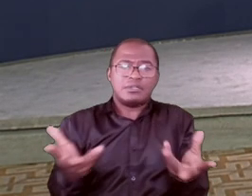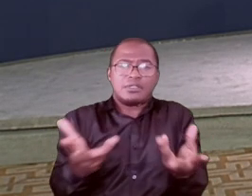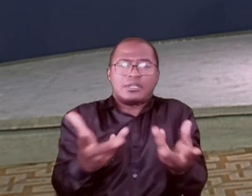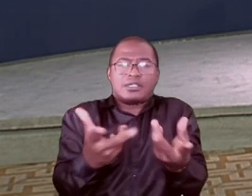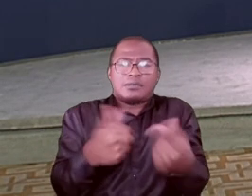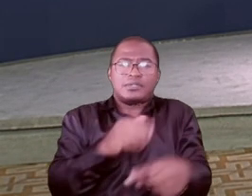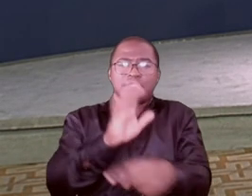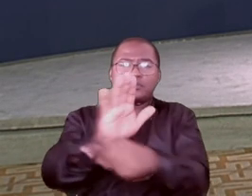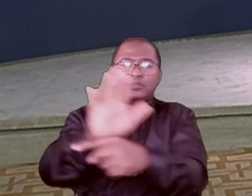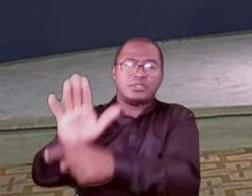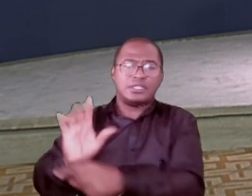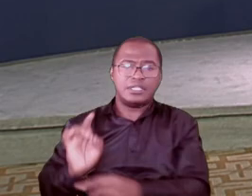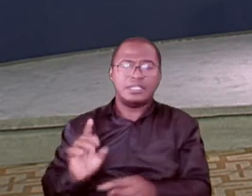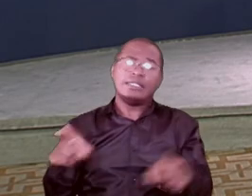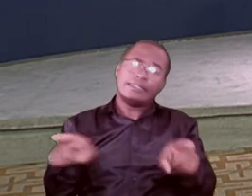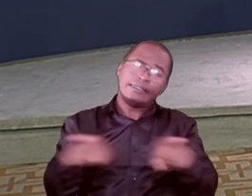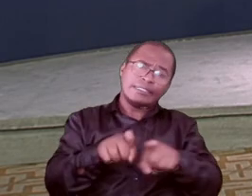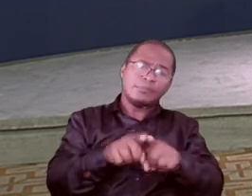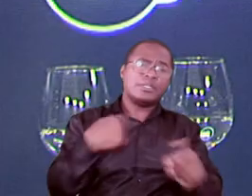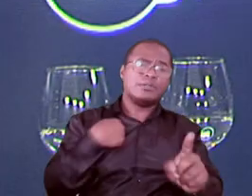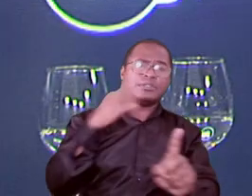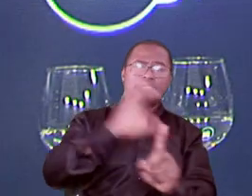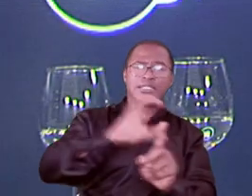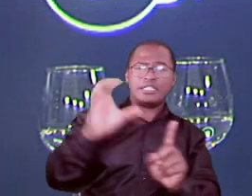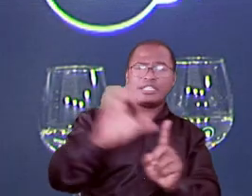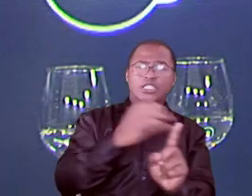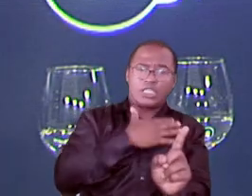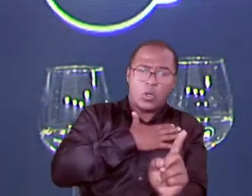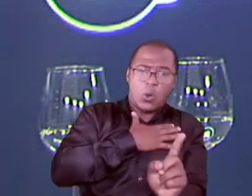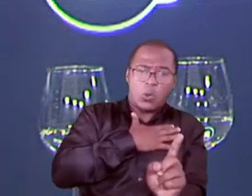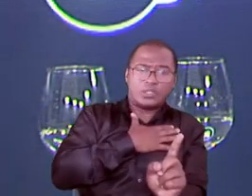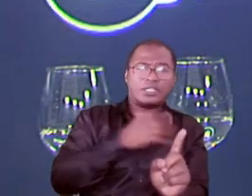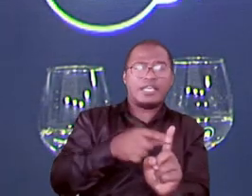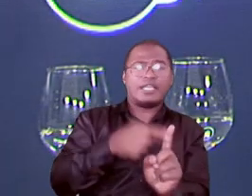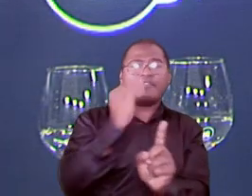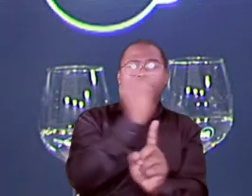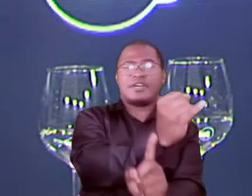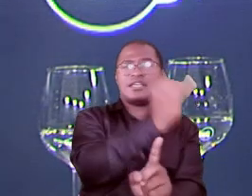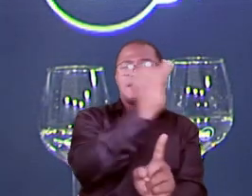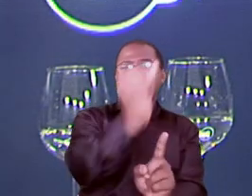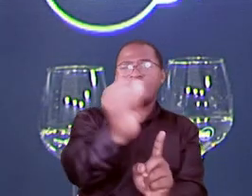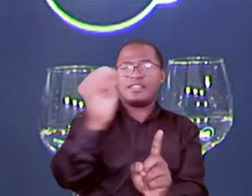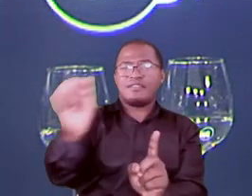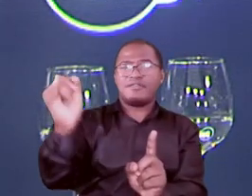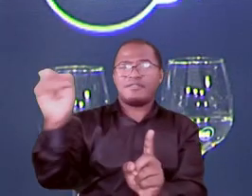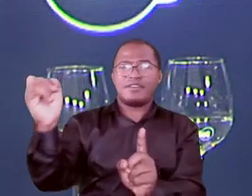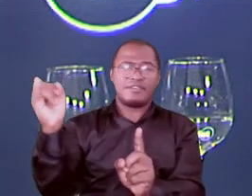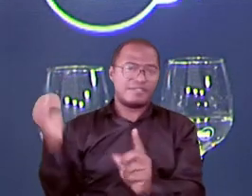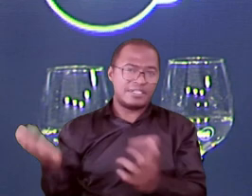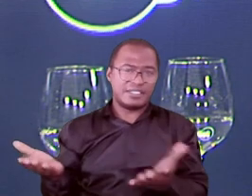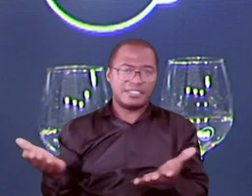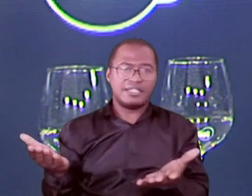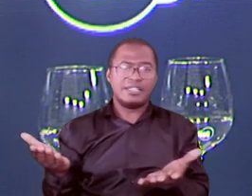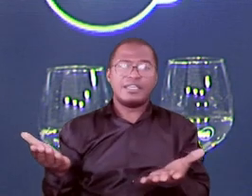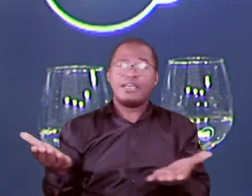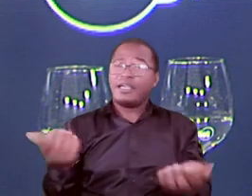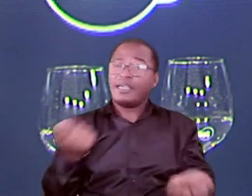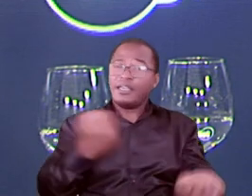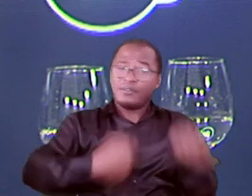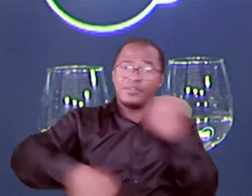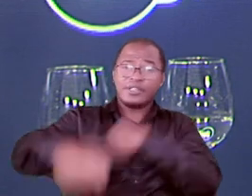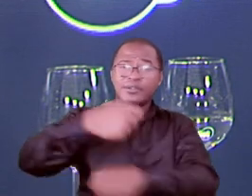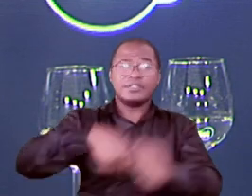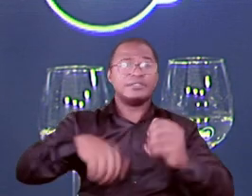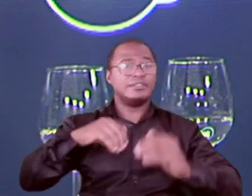a boca de clientes também um conta para o outro ou não Todo mundo quer proteger o seu mercado Imagine que você é um mercado cresce muito mas você tem